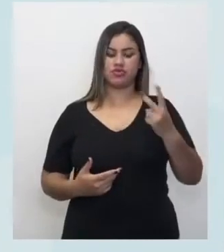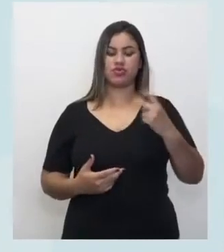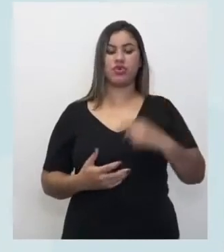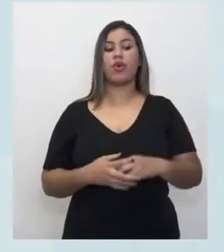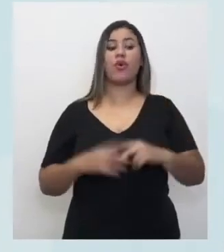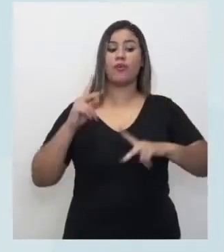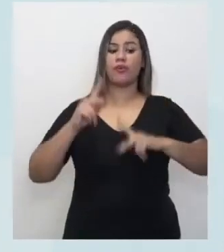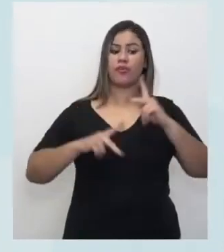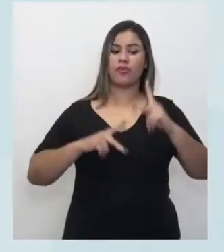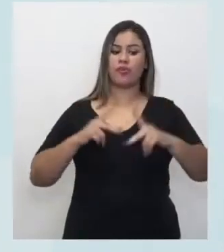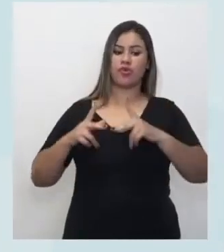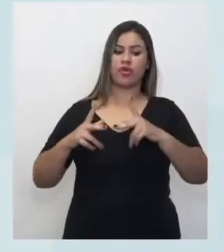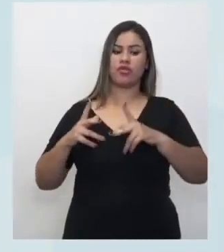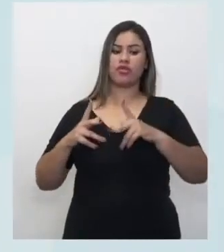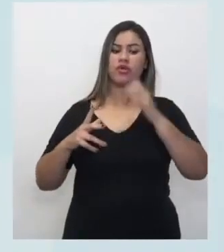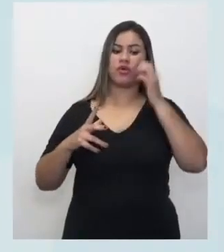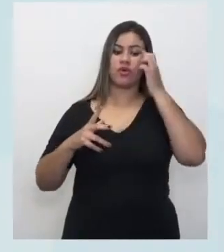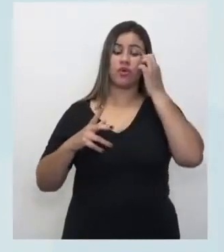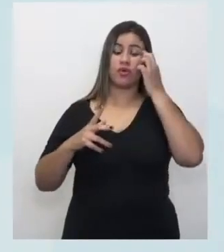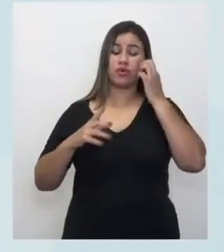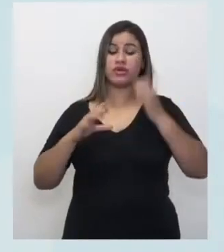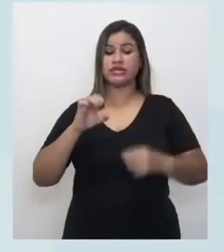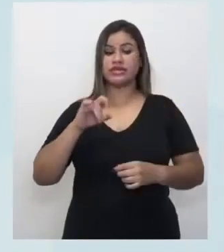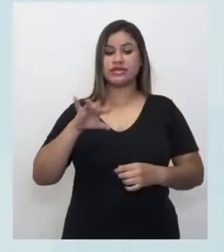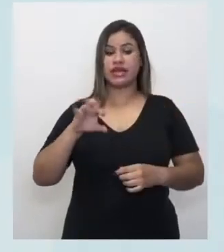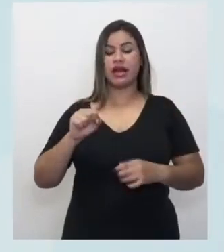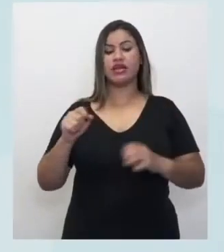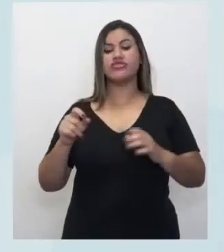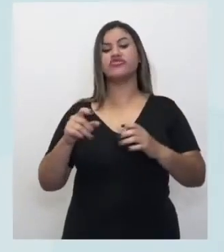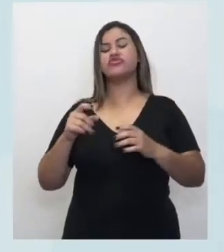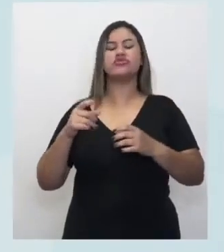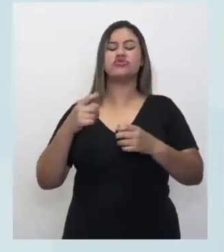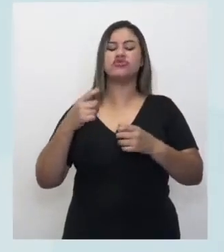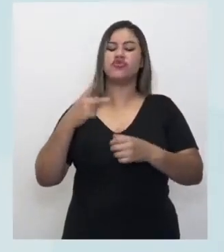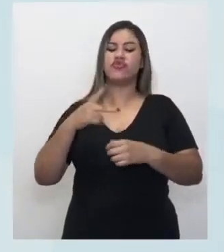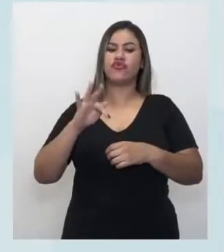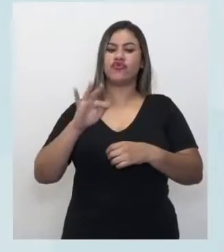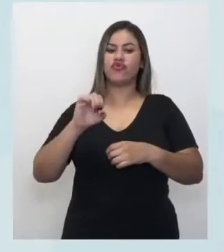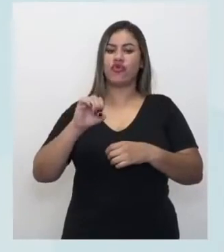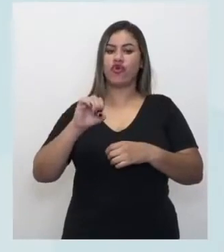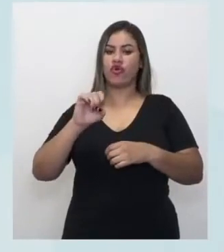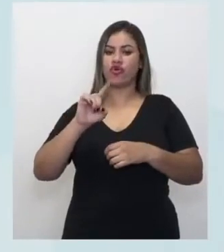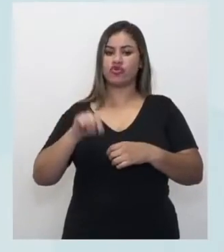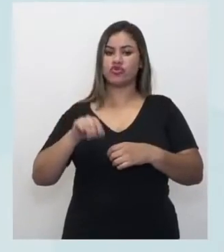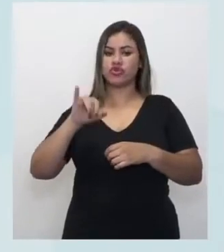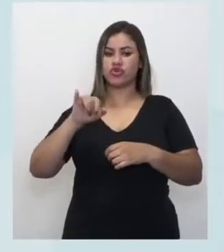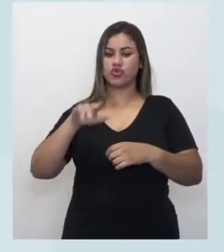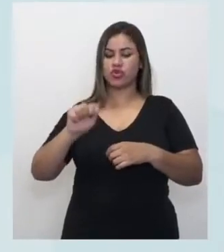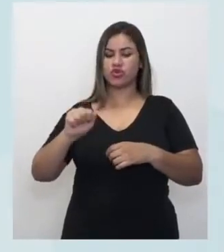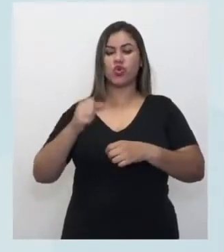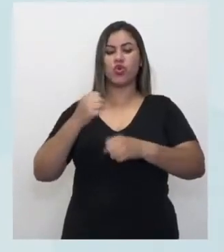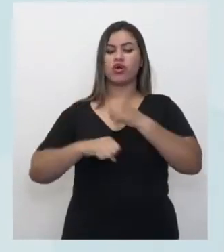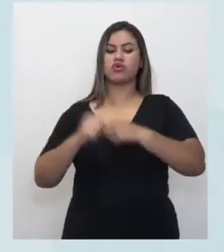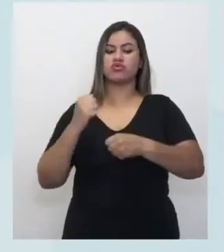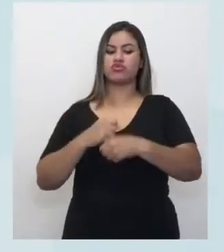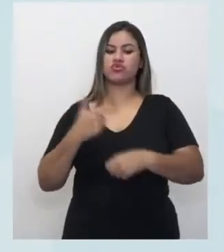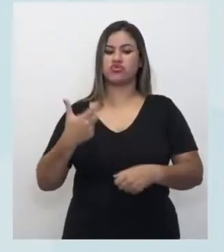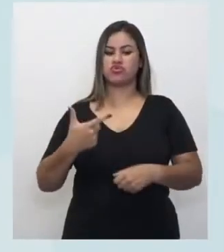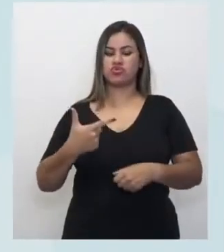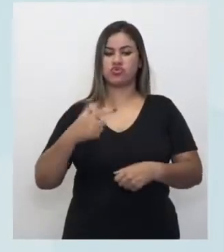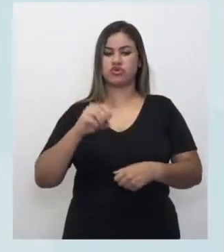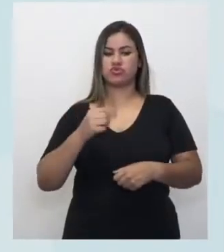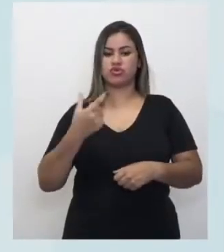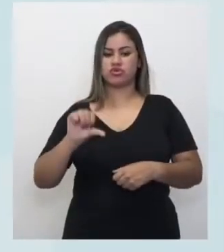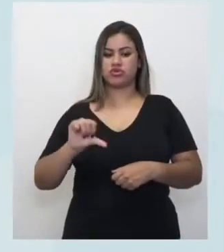população estimada para a cidade de Foz do Iguaçu no ano de 2019 foi de